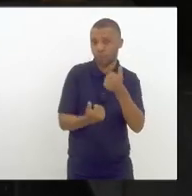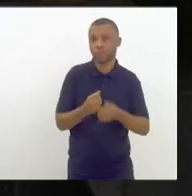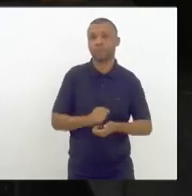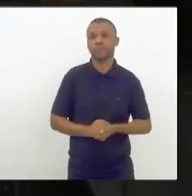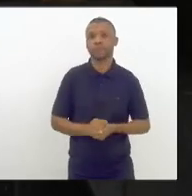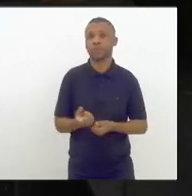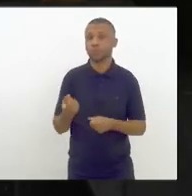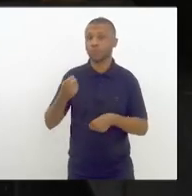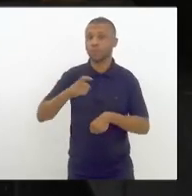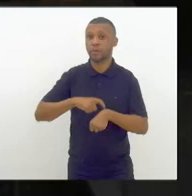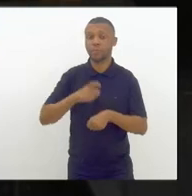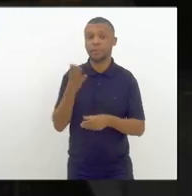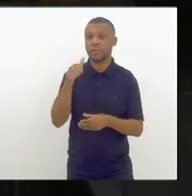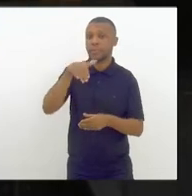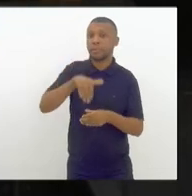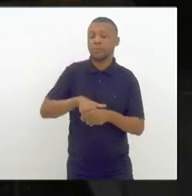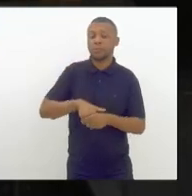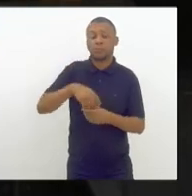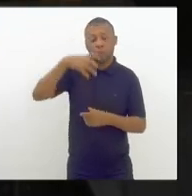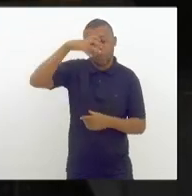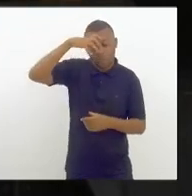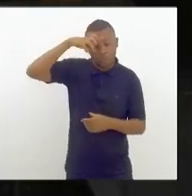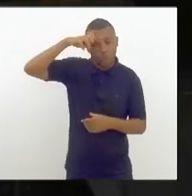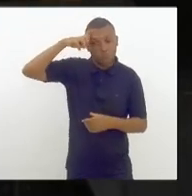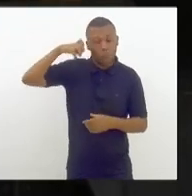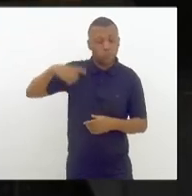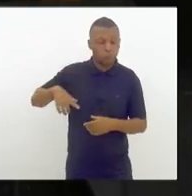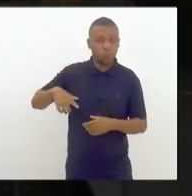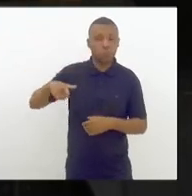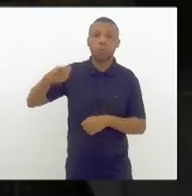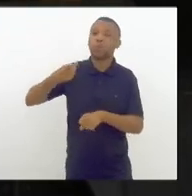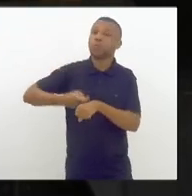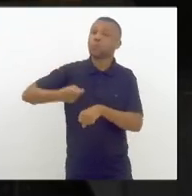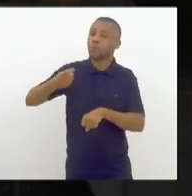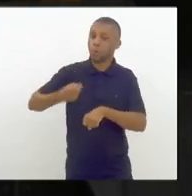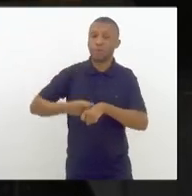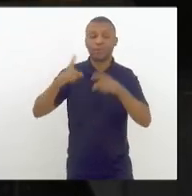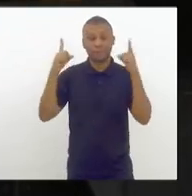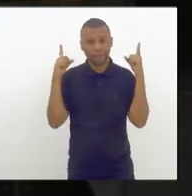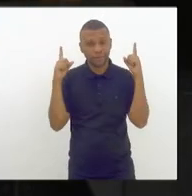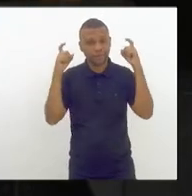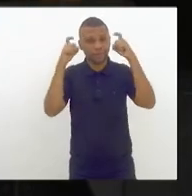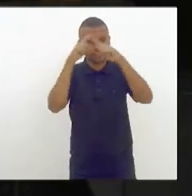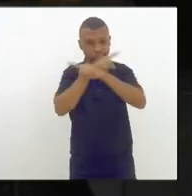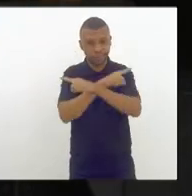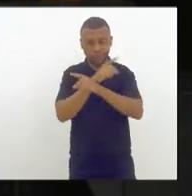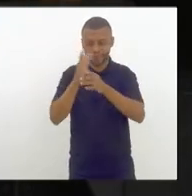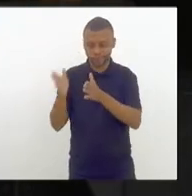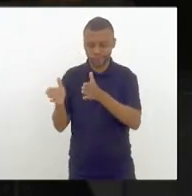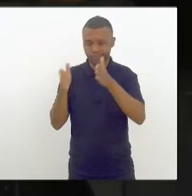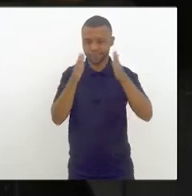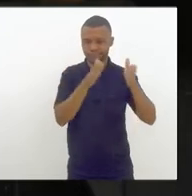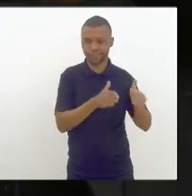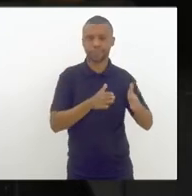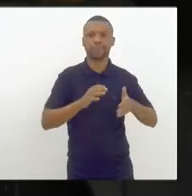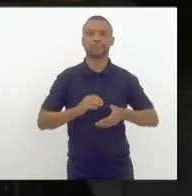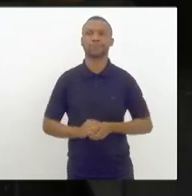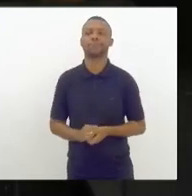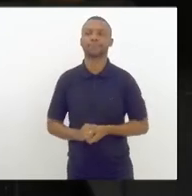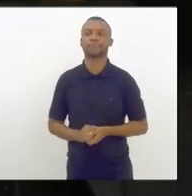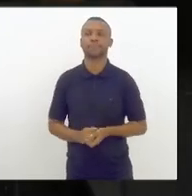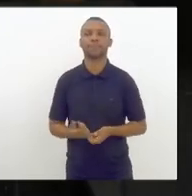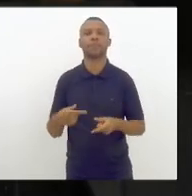muito dura e difícil E aí senhora Presidente eu queria